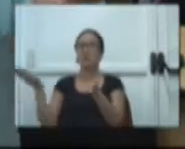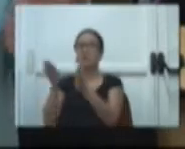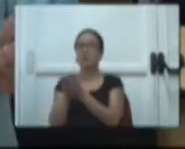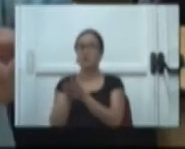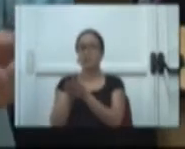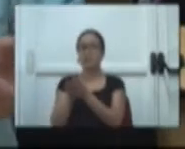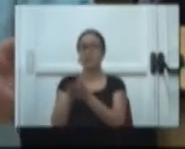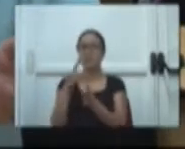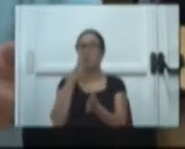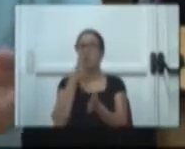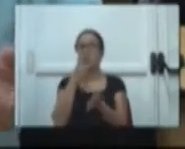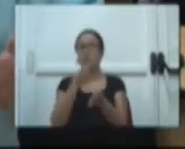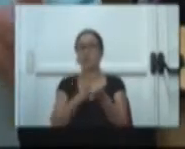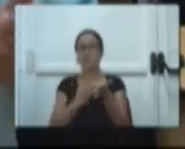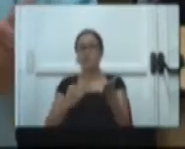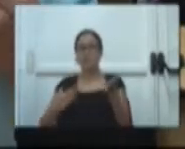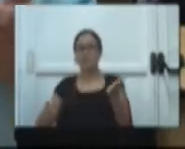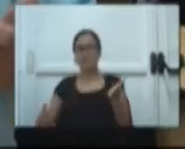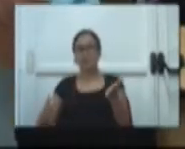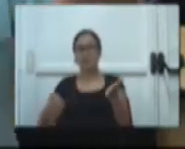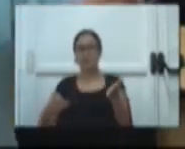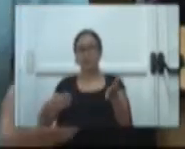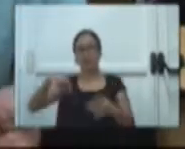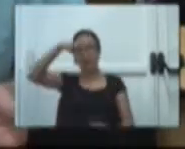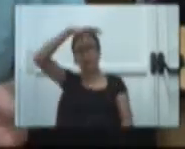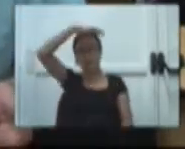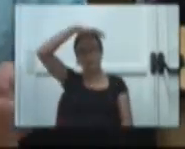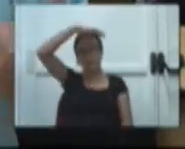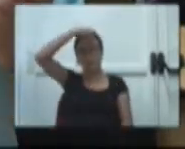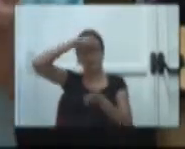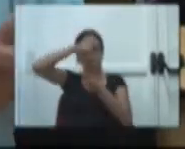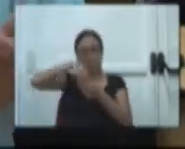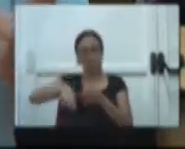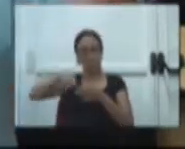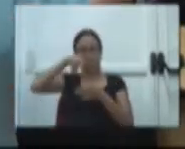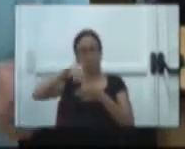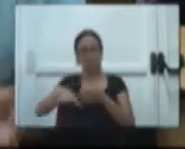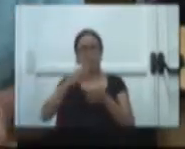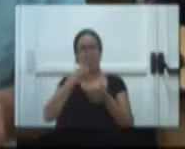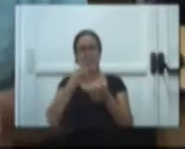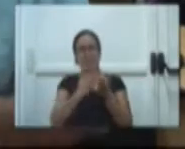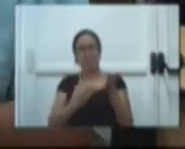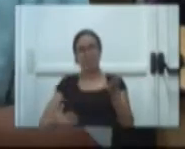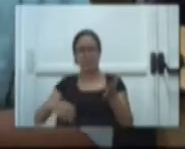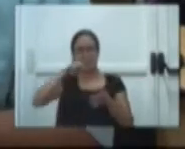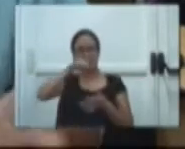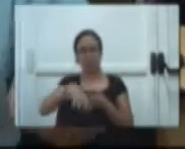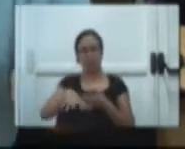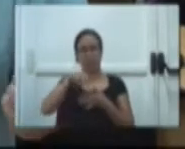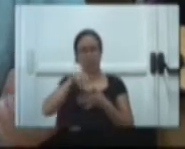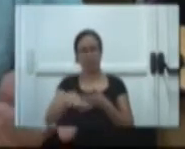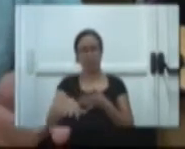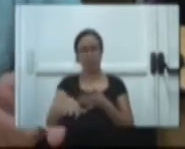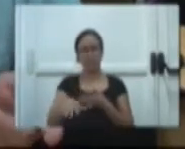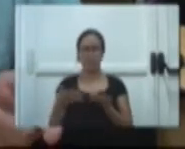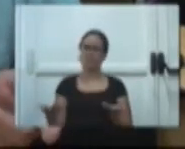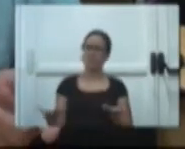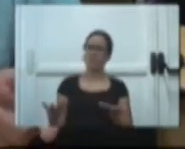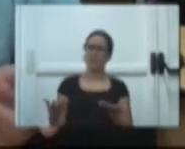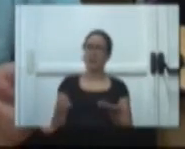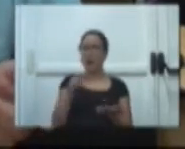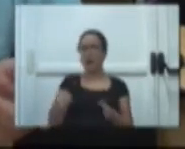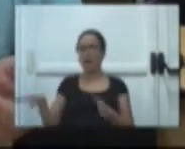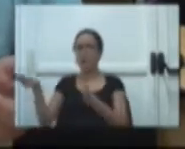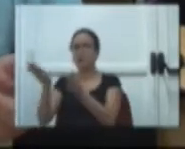ginecológico. Chega na Santa Casa, que o médico cubano mandou para lá, porque ela está com hemorragia, dengue hemorrágica.